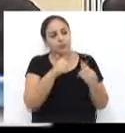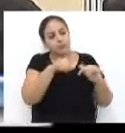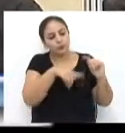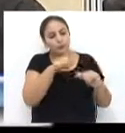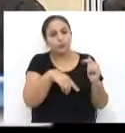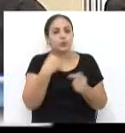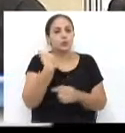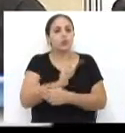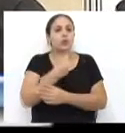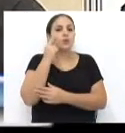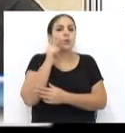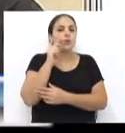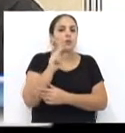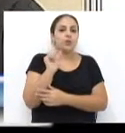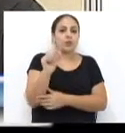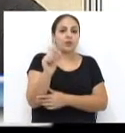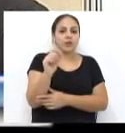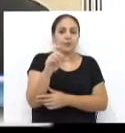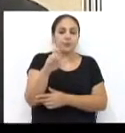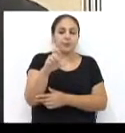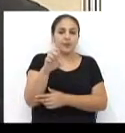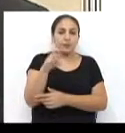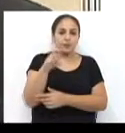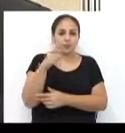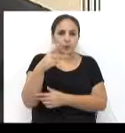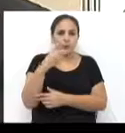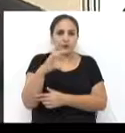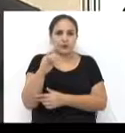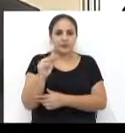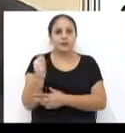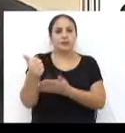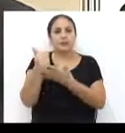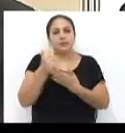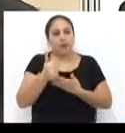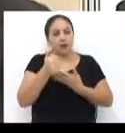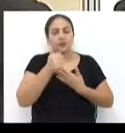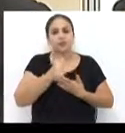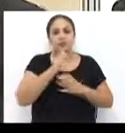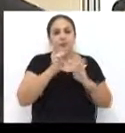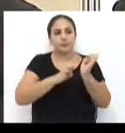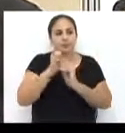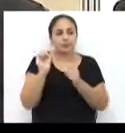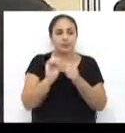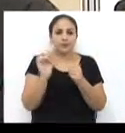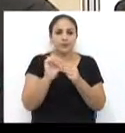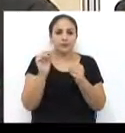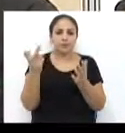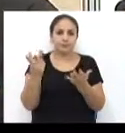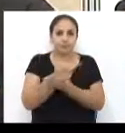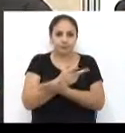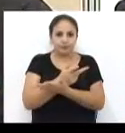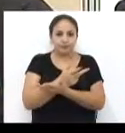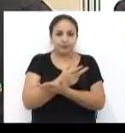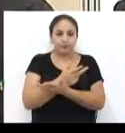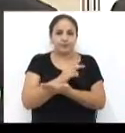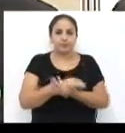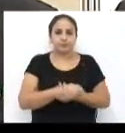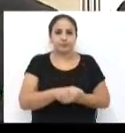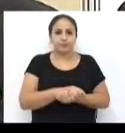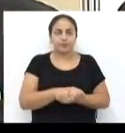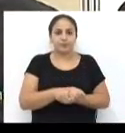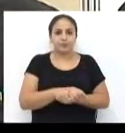produto, a gente vai vendo que a Expocisa traz empresários que fazem a feira acontecer.